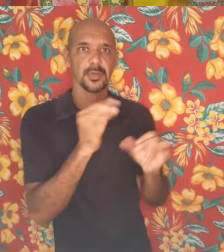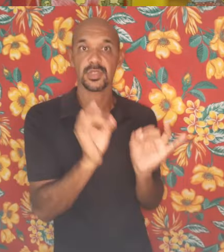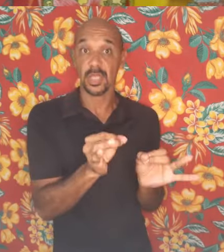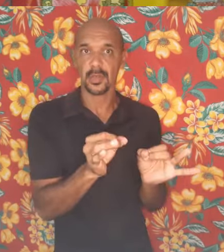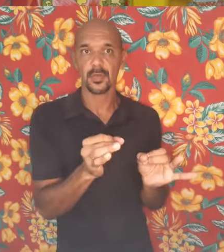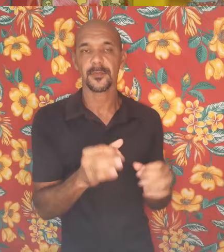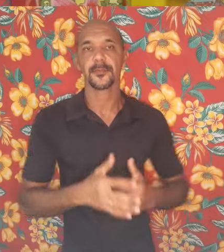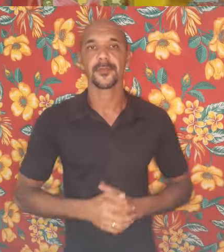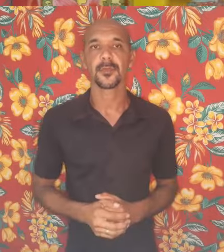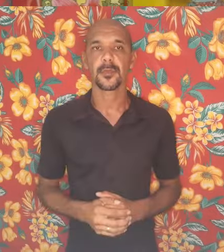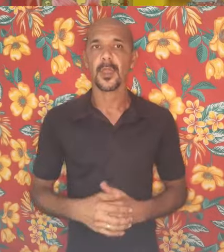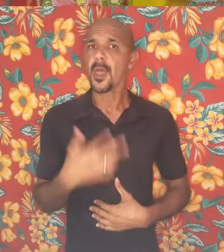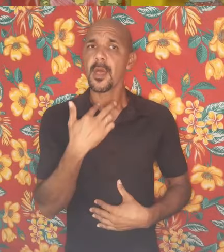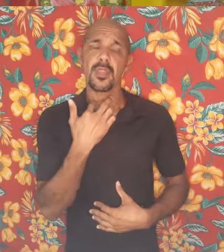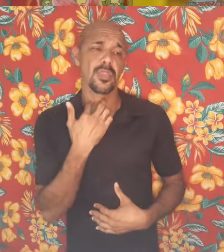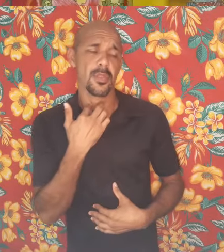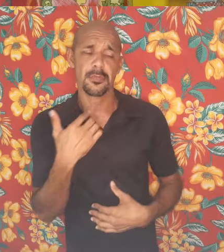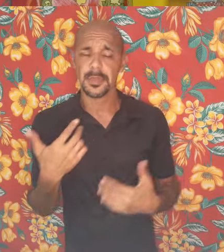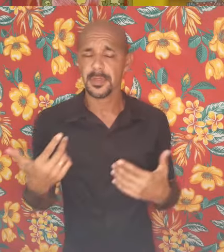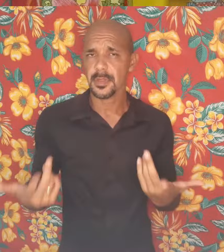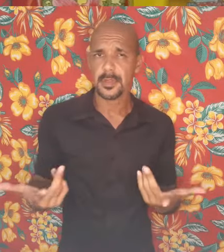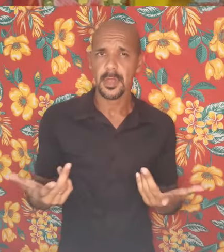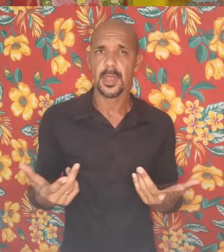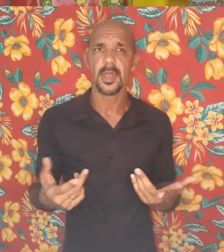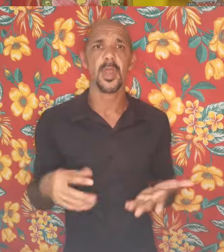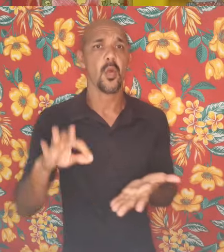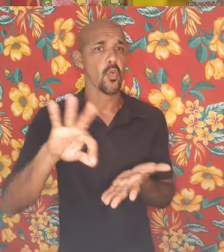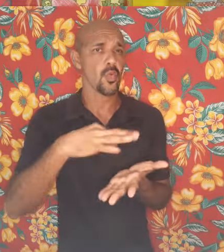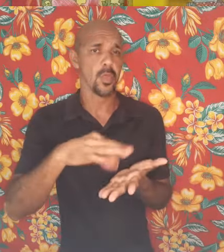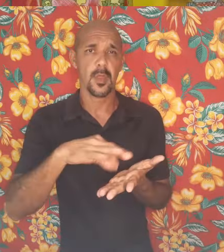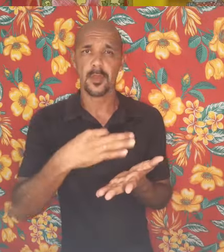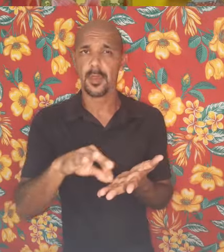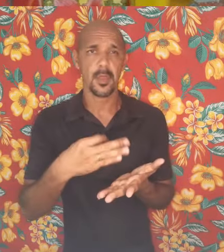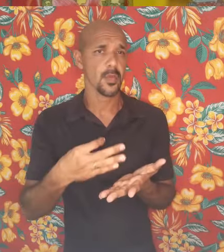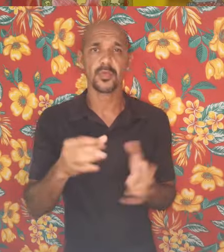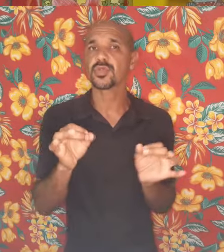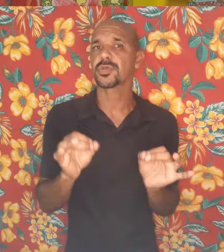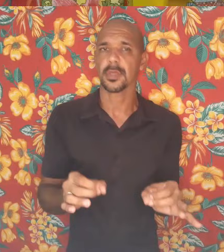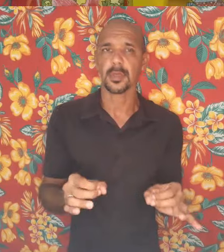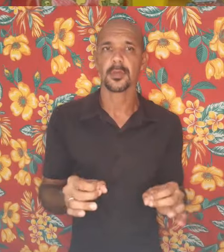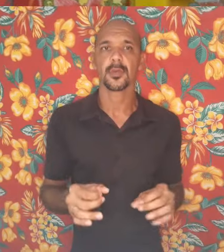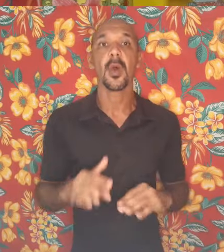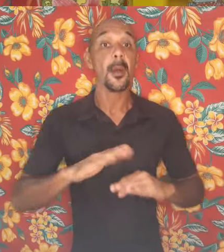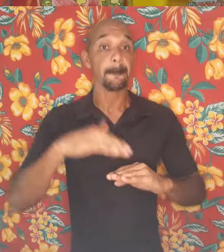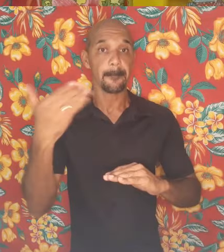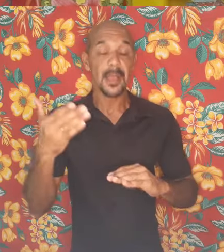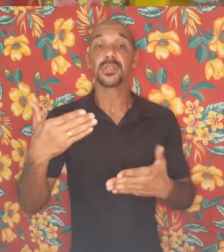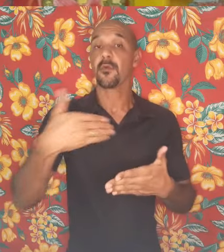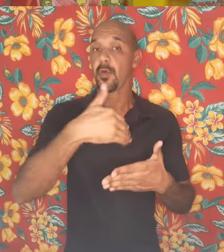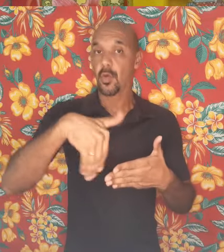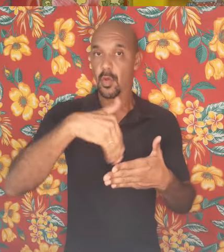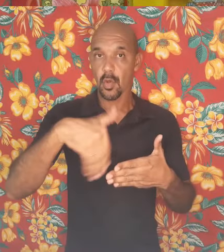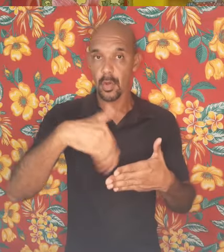Não precisa ser um desenho perfeito, porque isso aqui vai ser tudo recortado, tá? E agora a